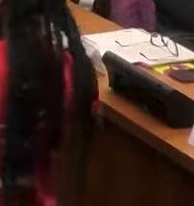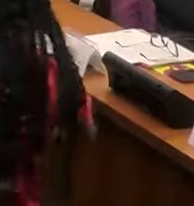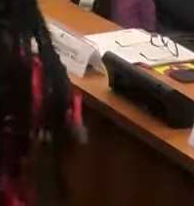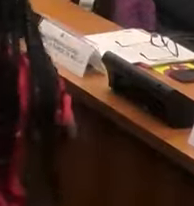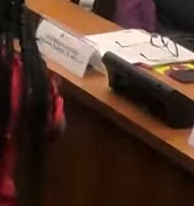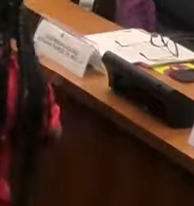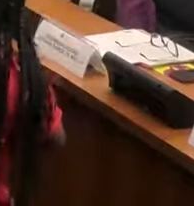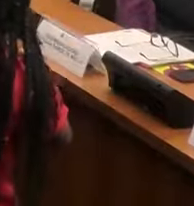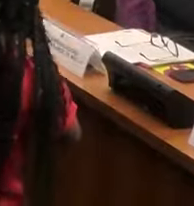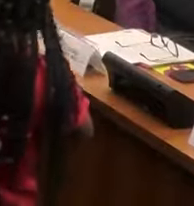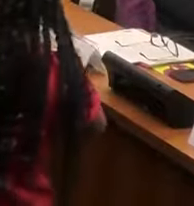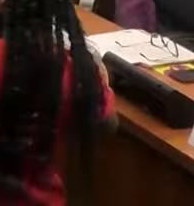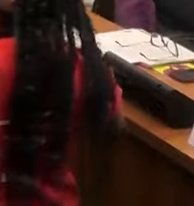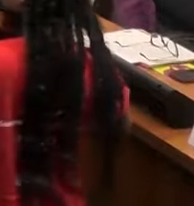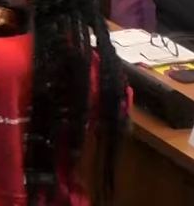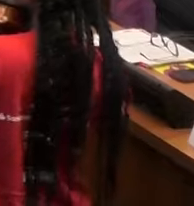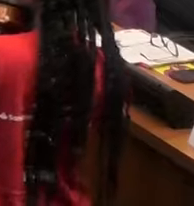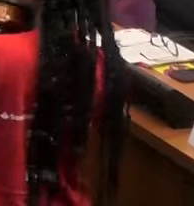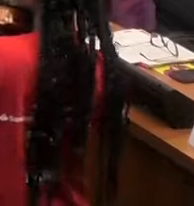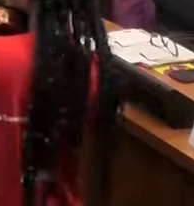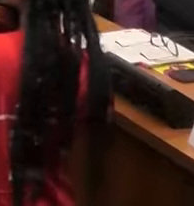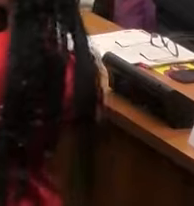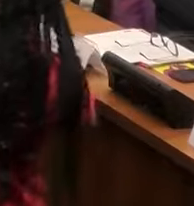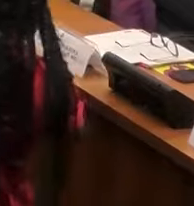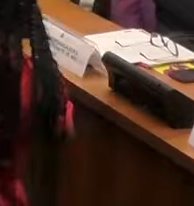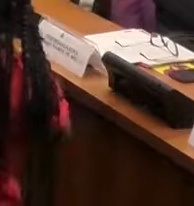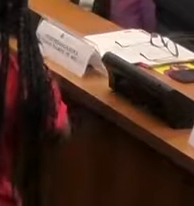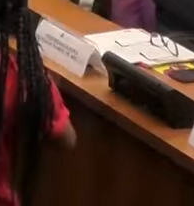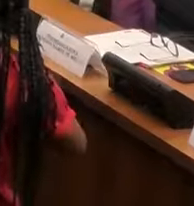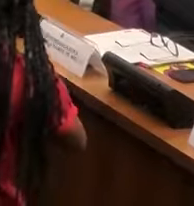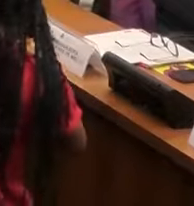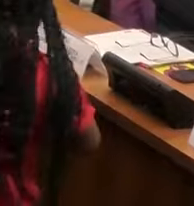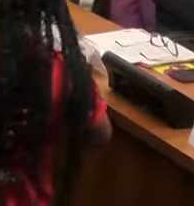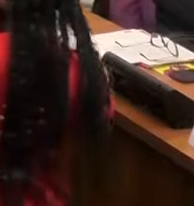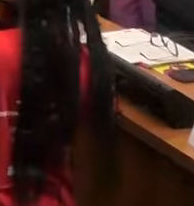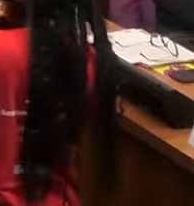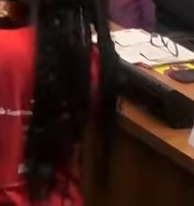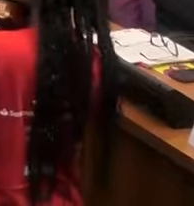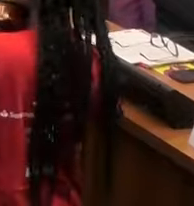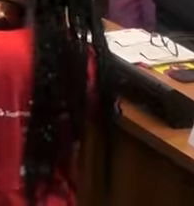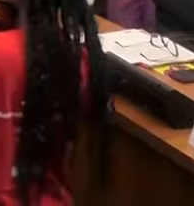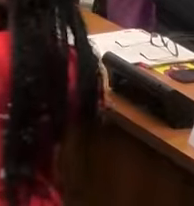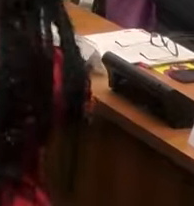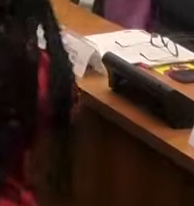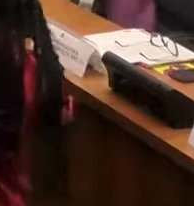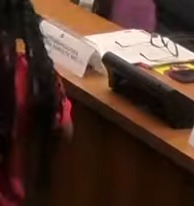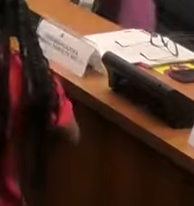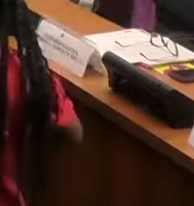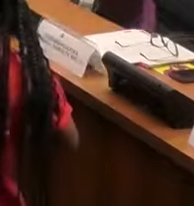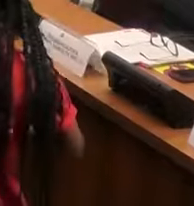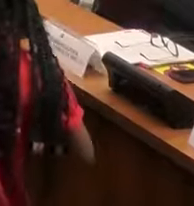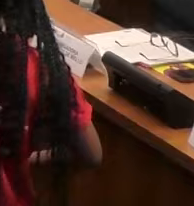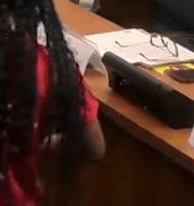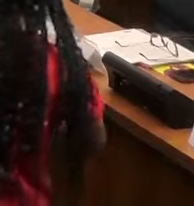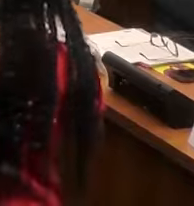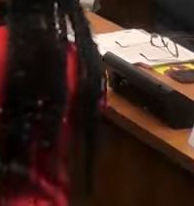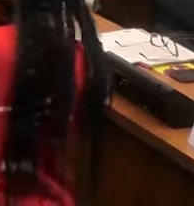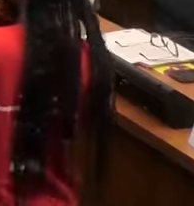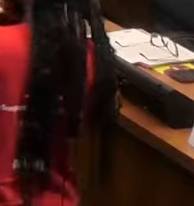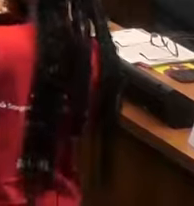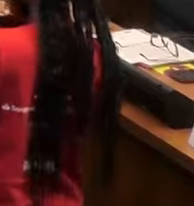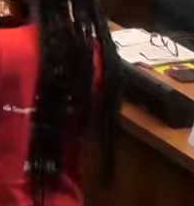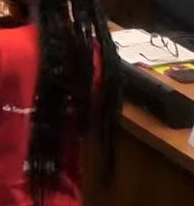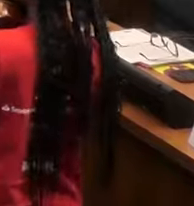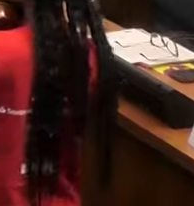a Mari o seu painel meu para botar a tatia tá a tatia tava no